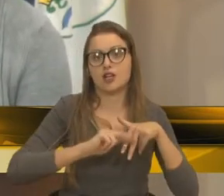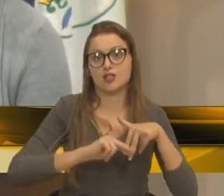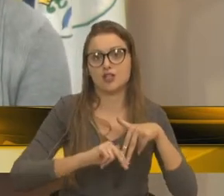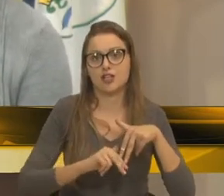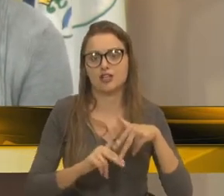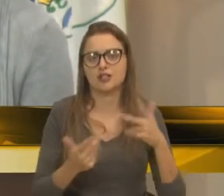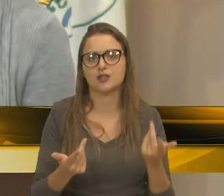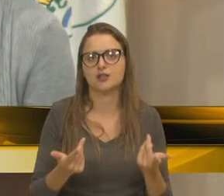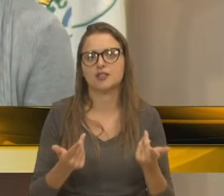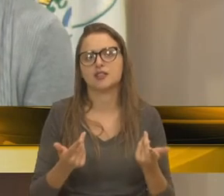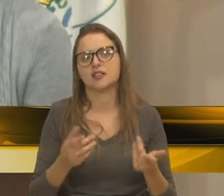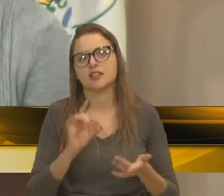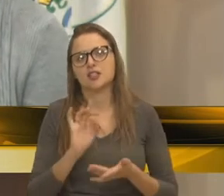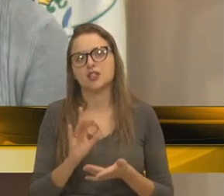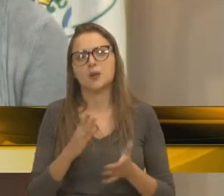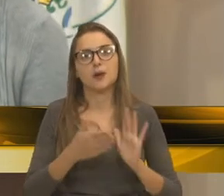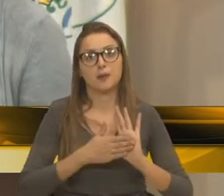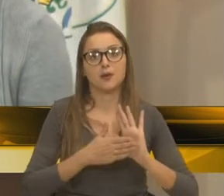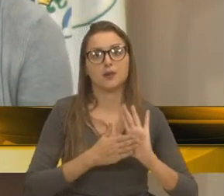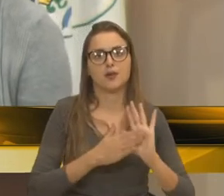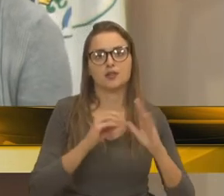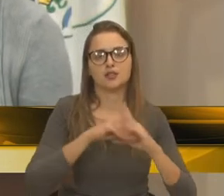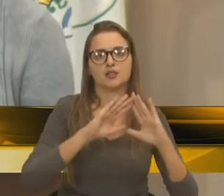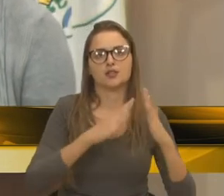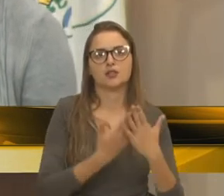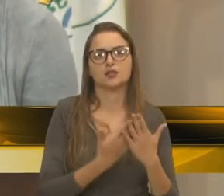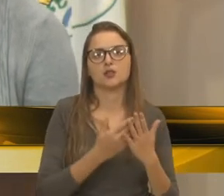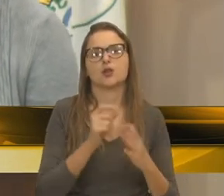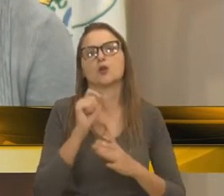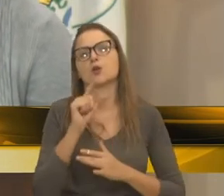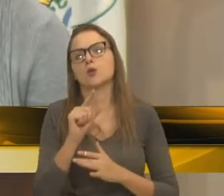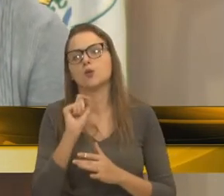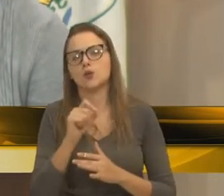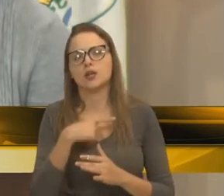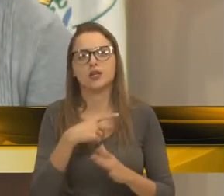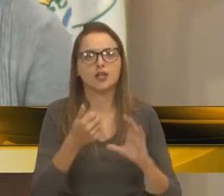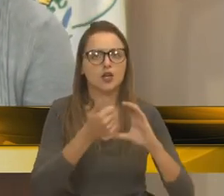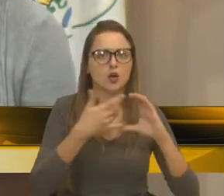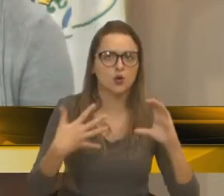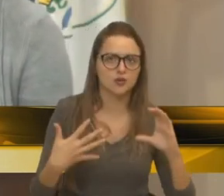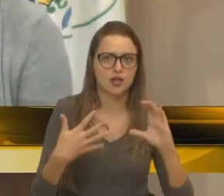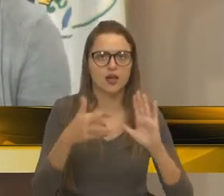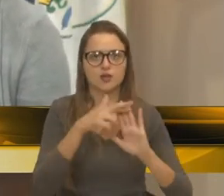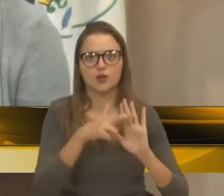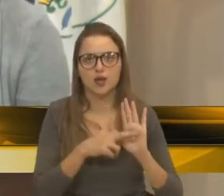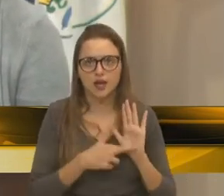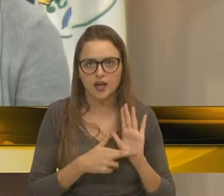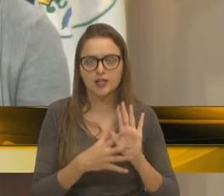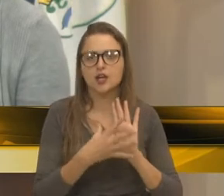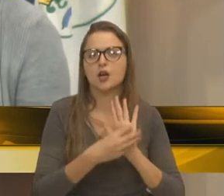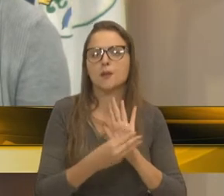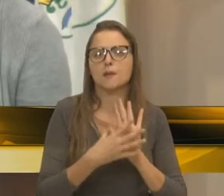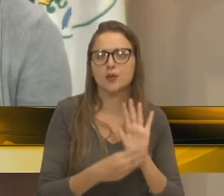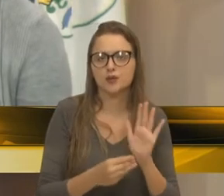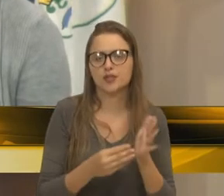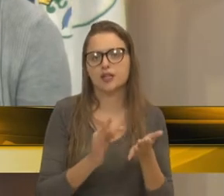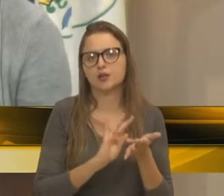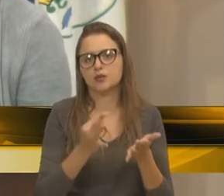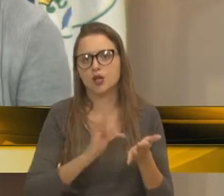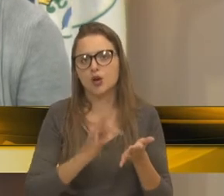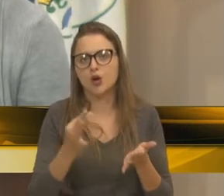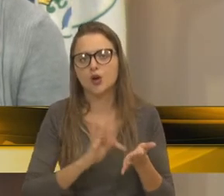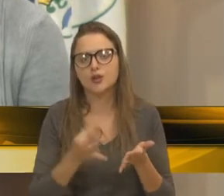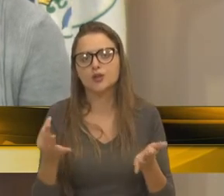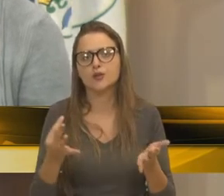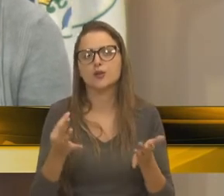né, para essa proposta. E quais eram os aspectos, conceitos, diretrizes, referenciais bibliográficos, especialmente